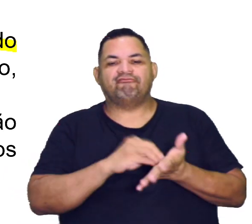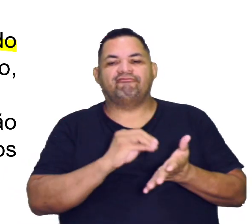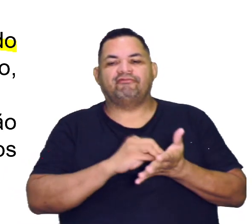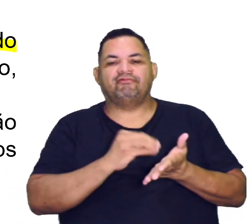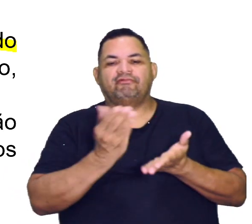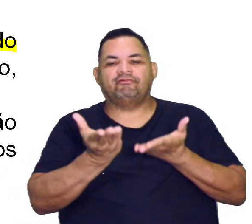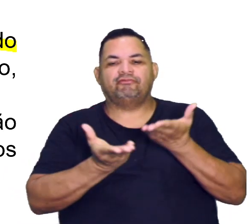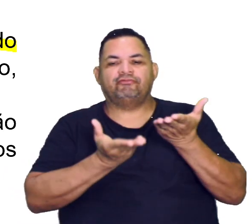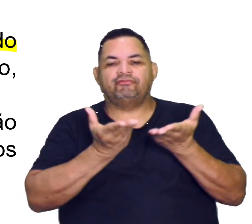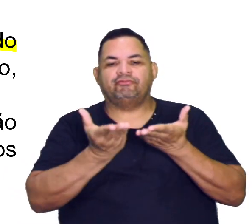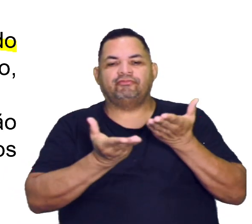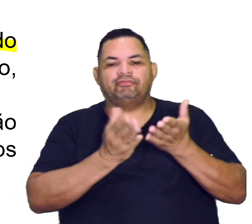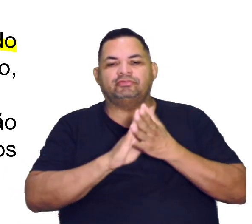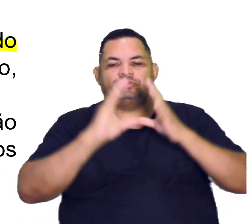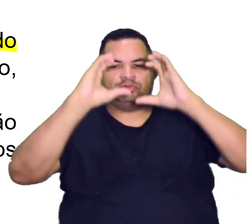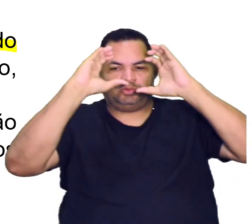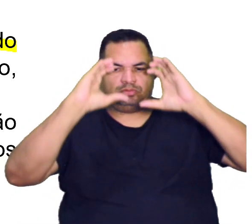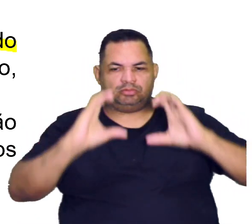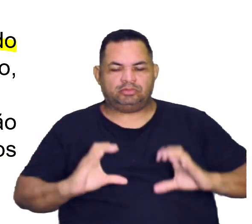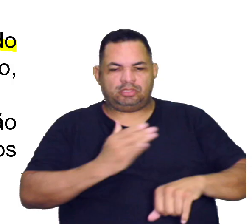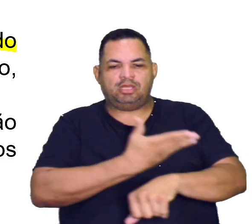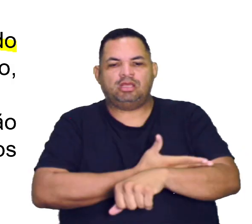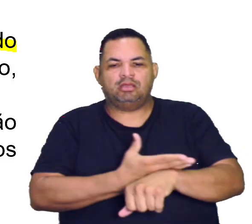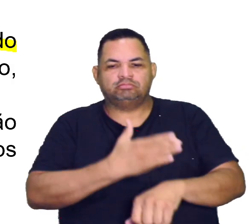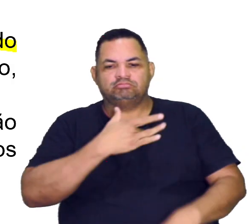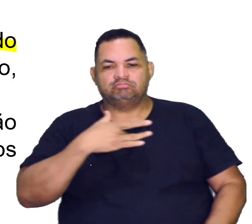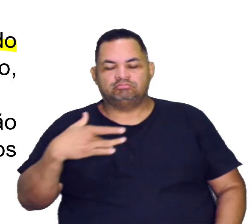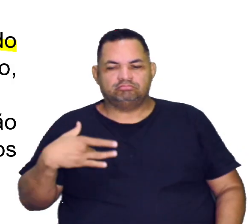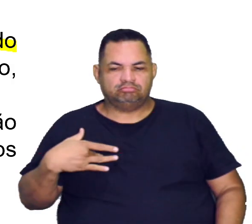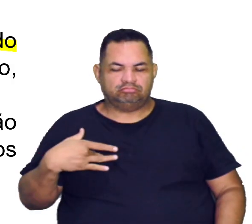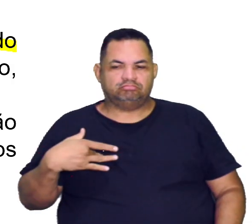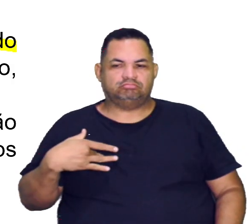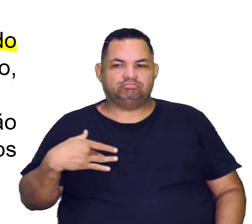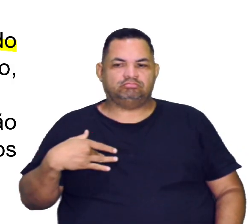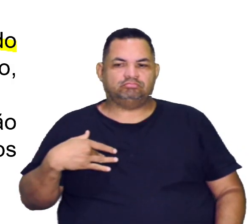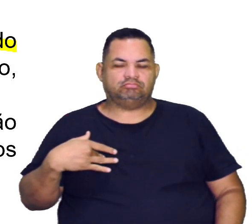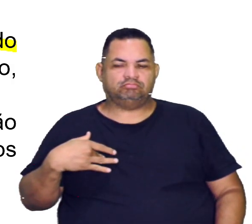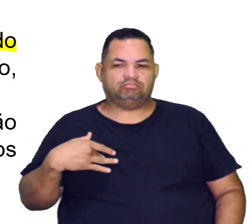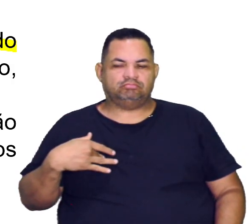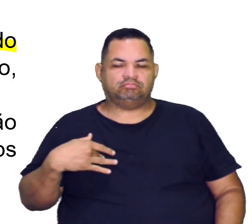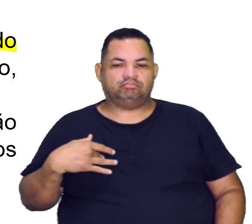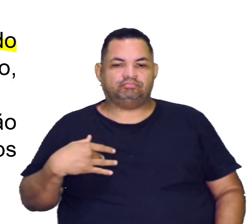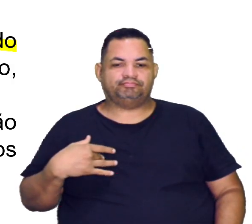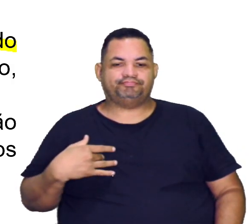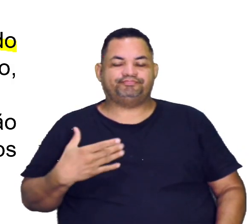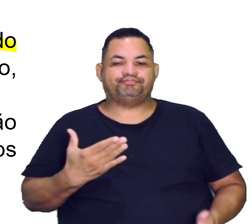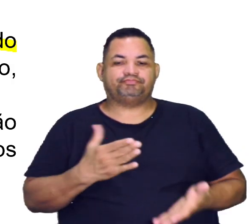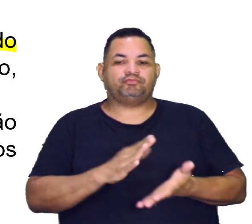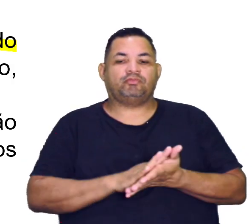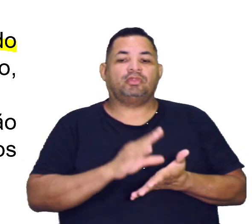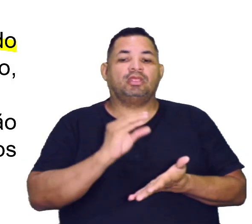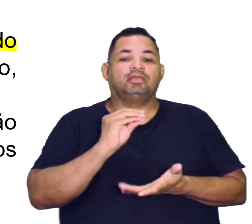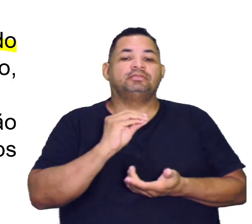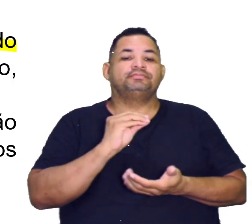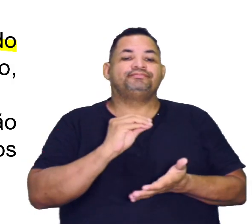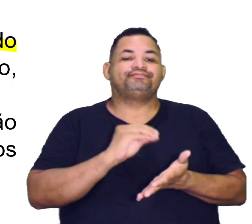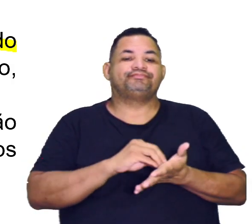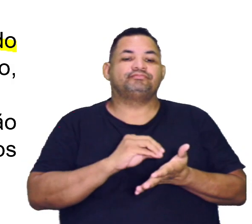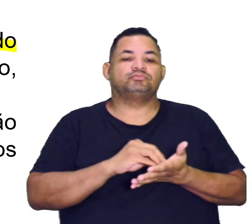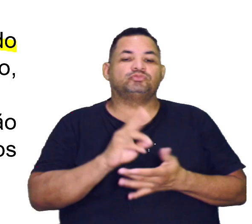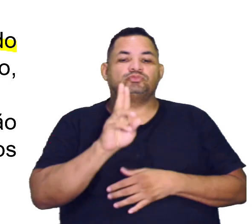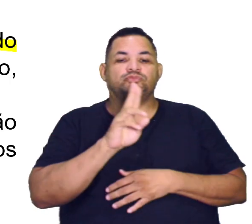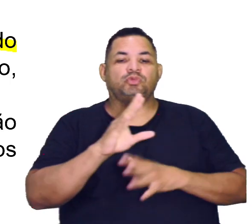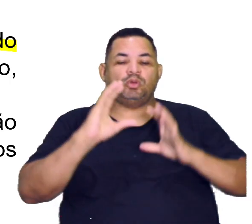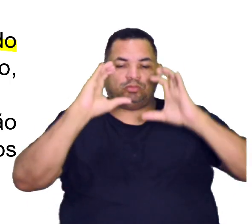de comportamentos e hábitos saudáveis, a falta do tratamento e a falta de adotar